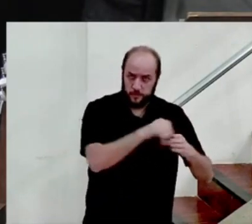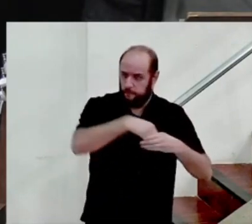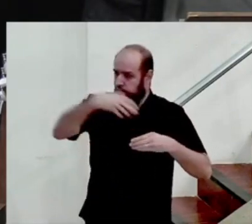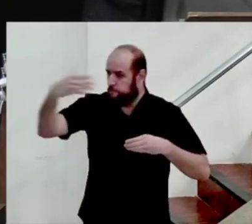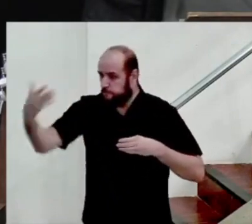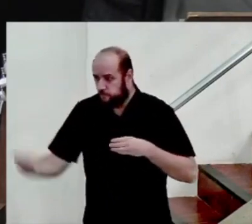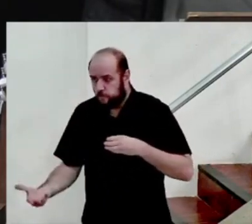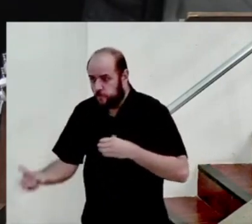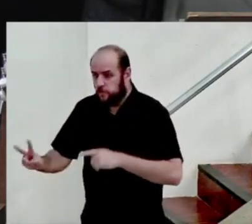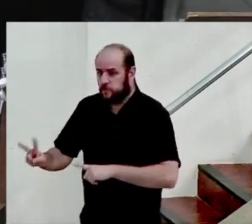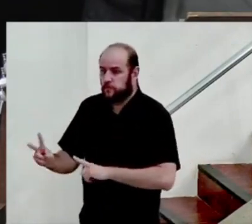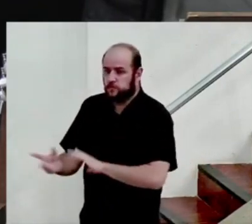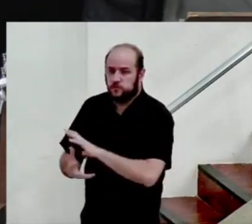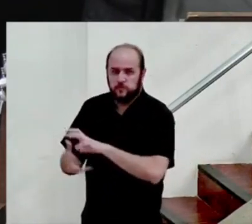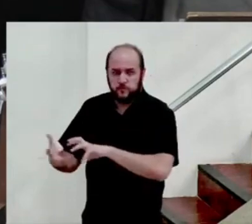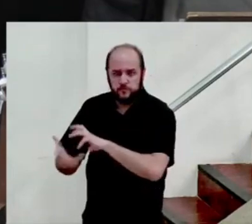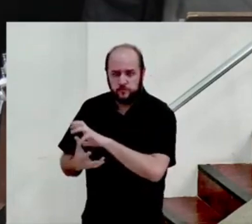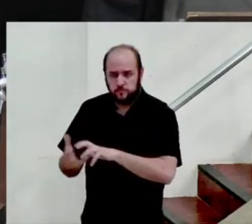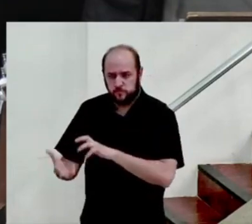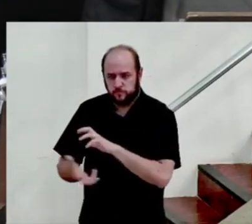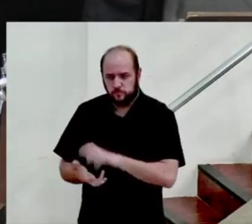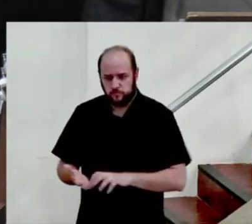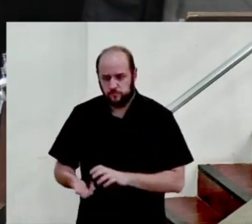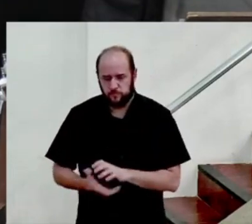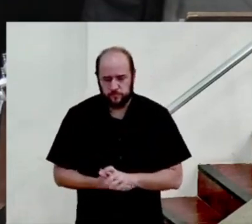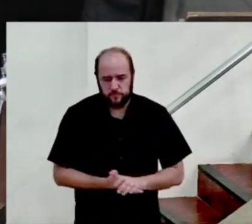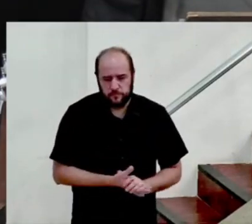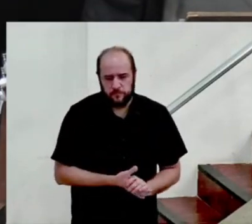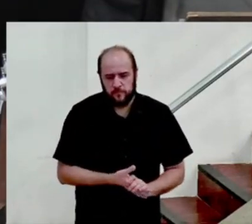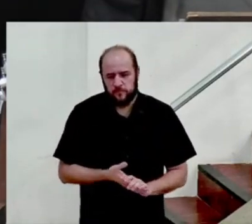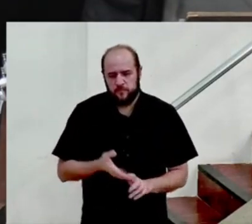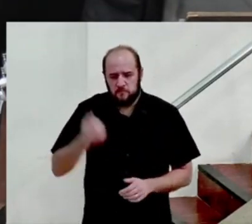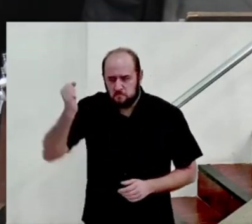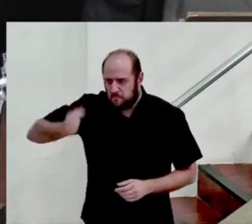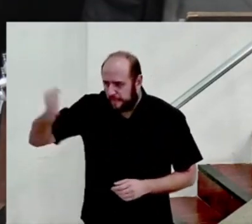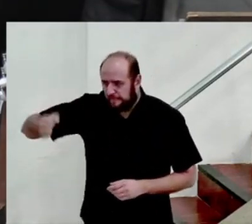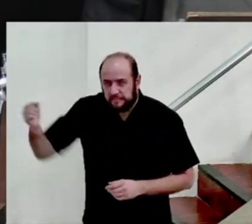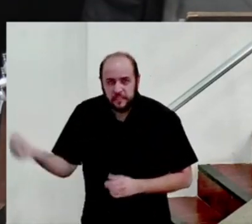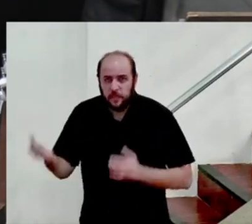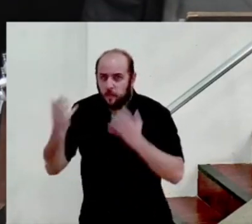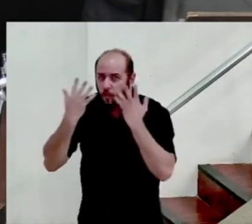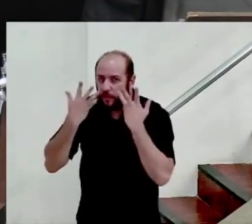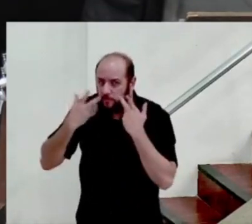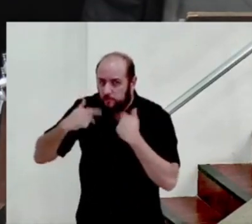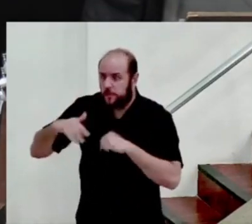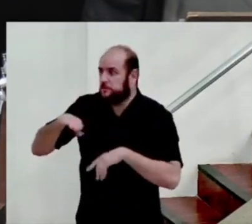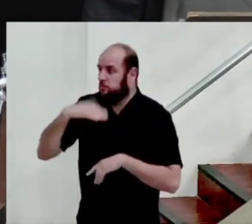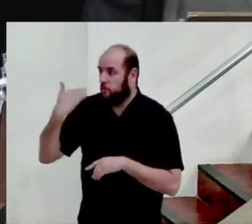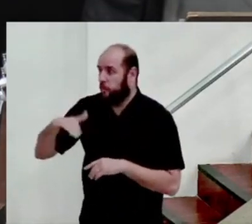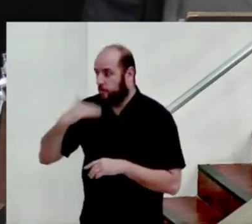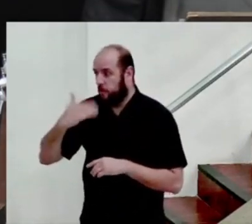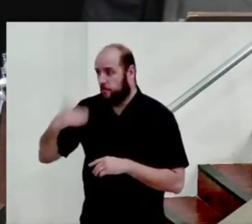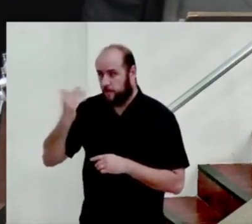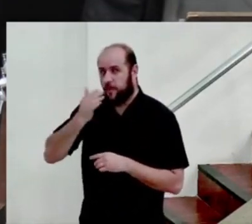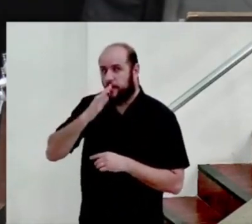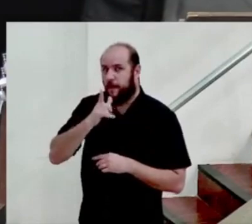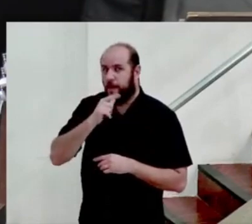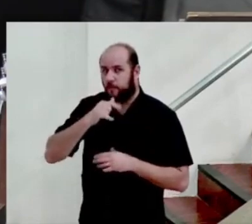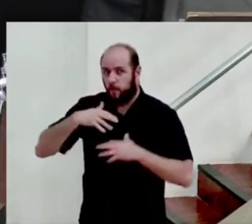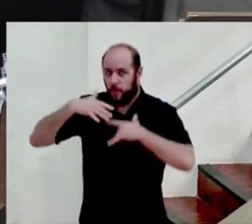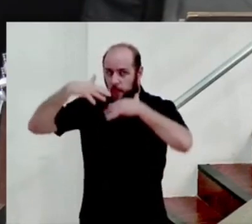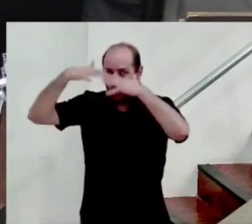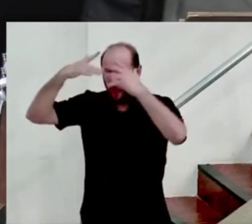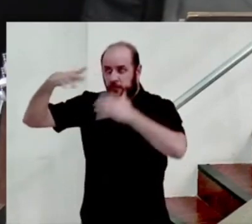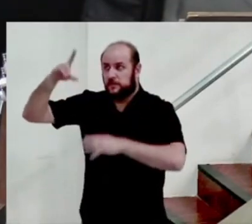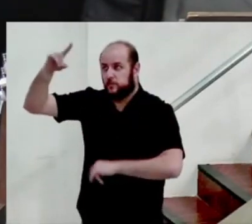por meio do dilúvio, matando as pessoas daquela época, os animais que permaneceram fora, o Senhor misturando novamente a água